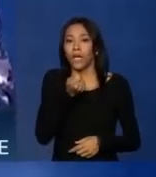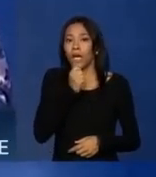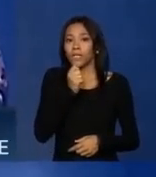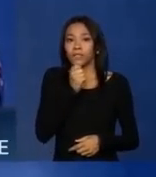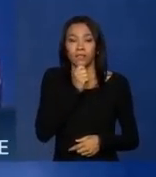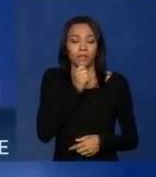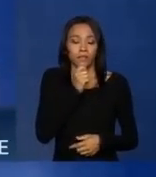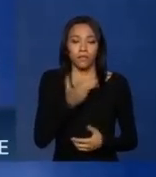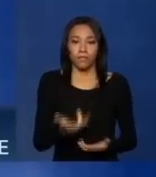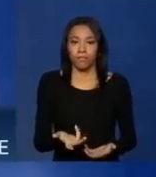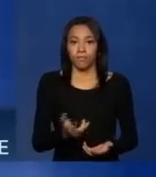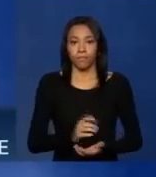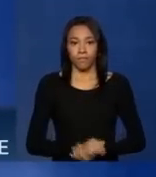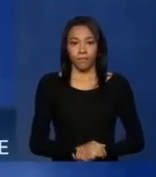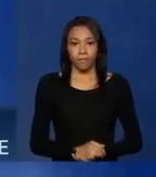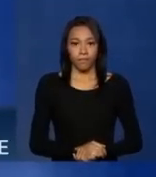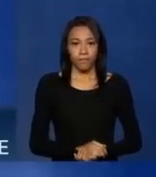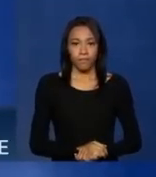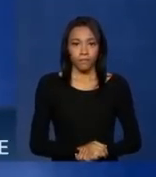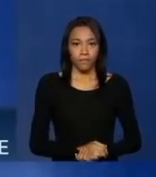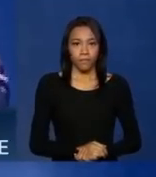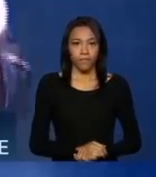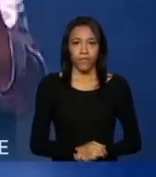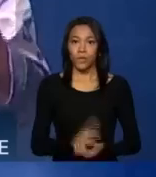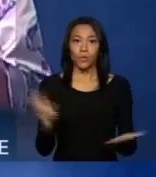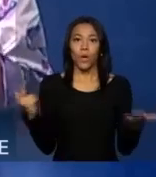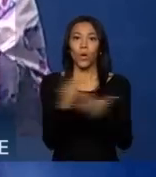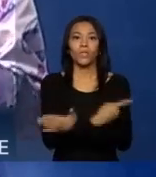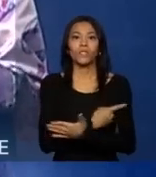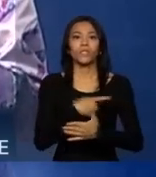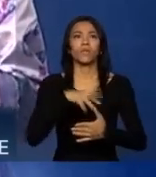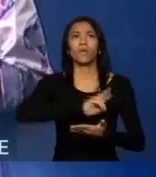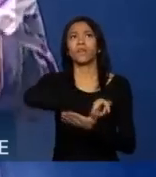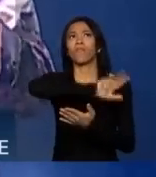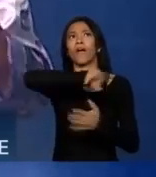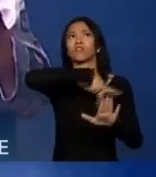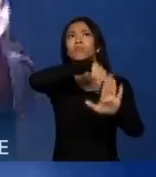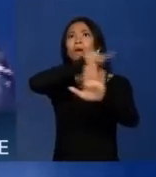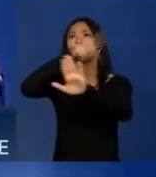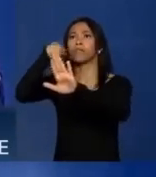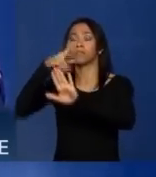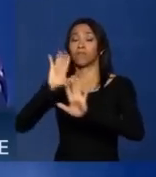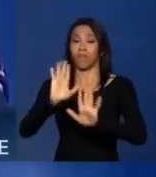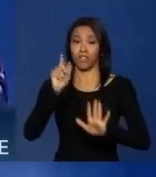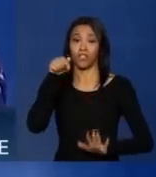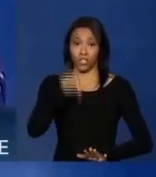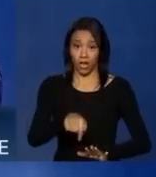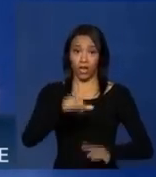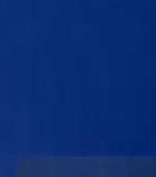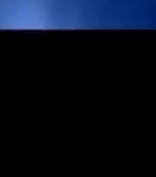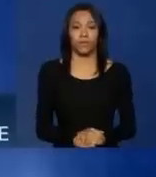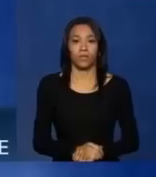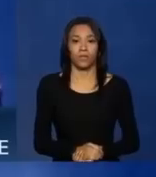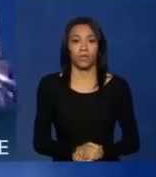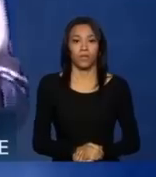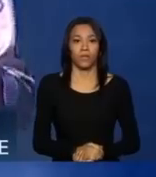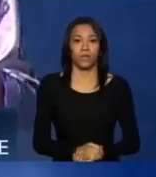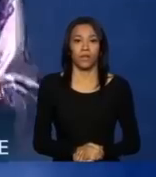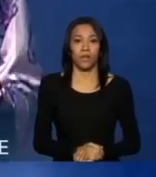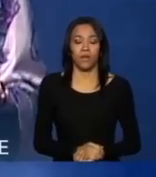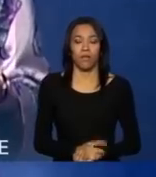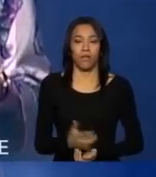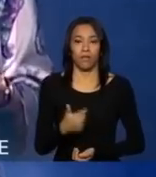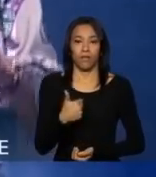não apareceu ainda em muitos países, mas aqui na América Latina já apareceu em alguns. Eu